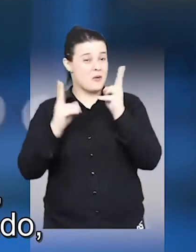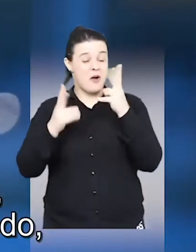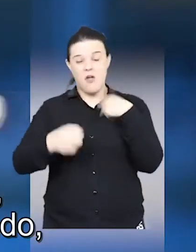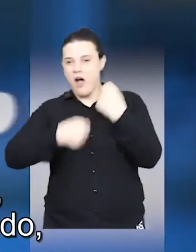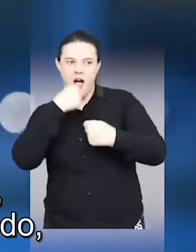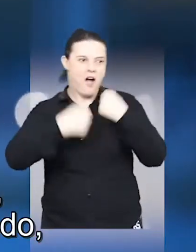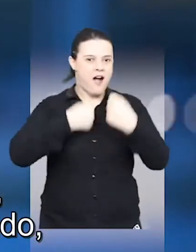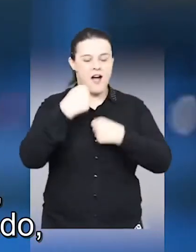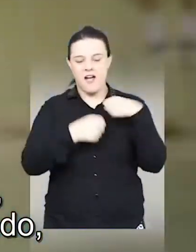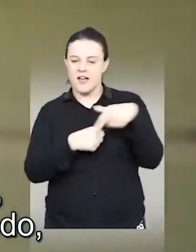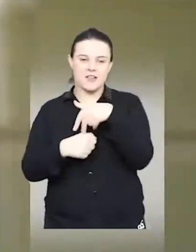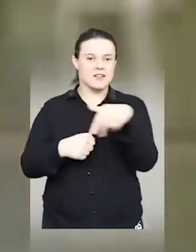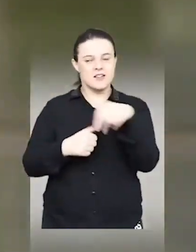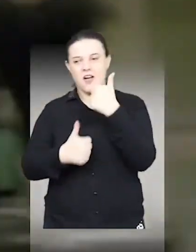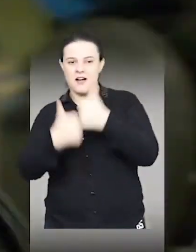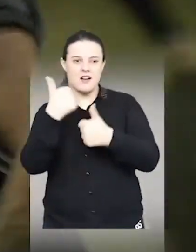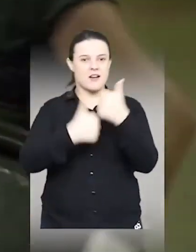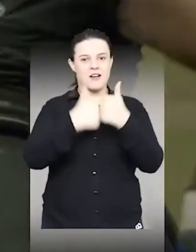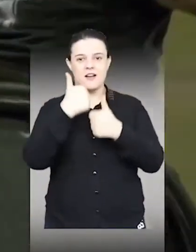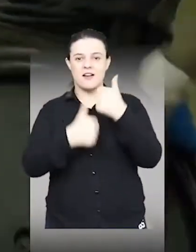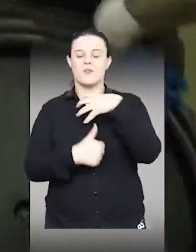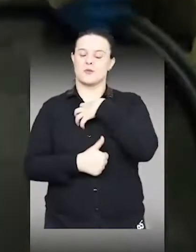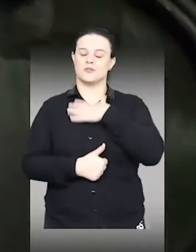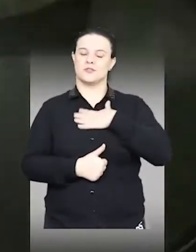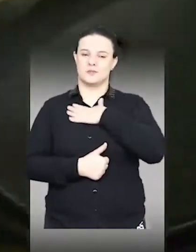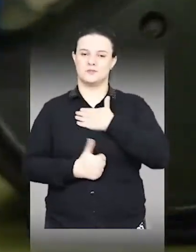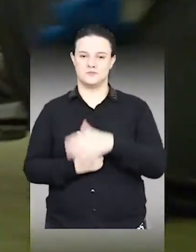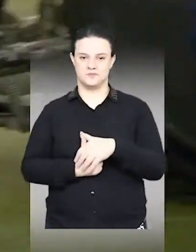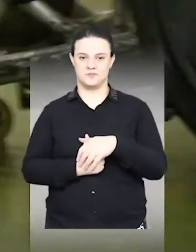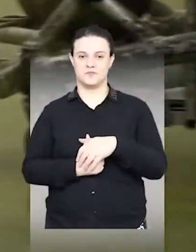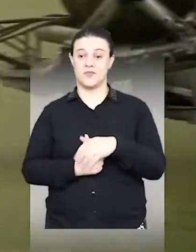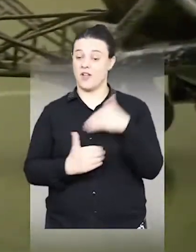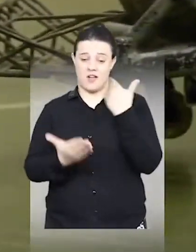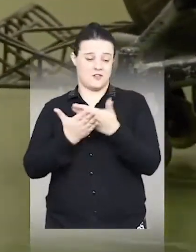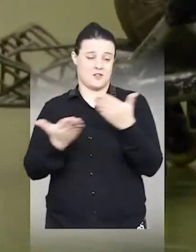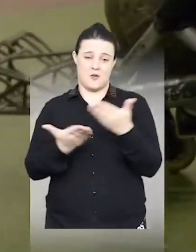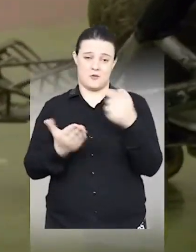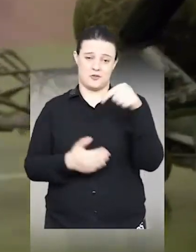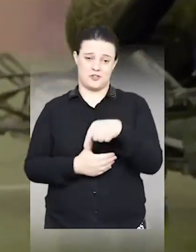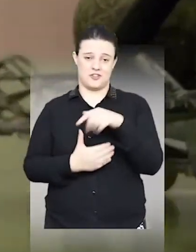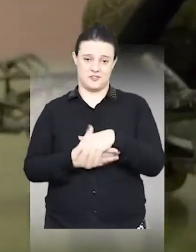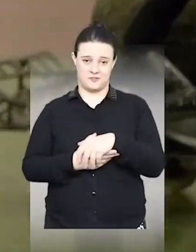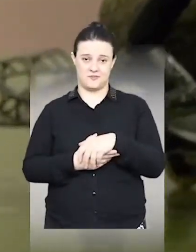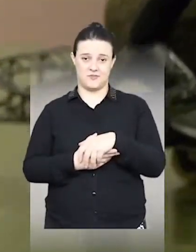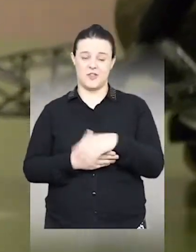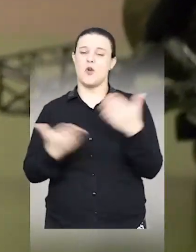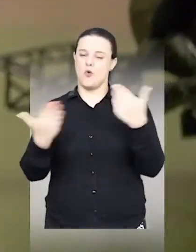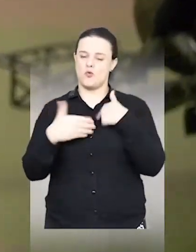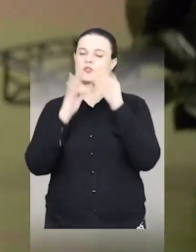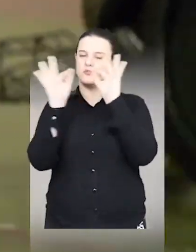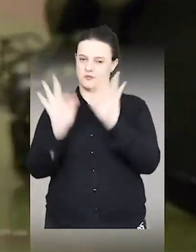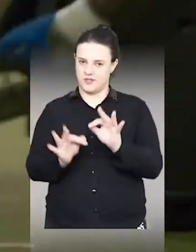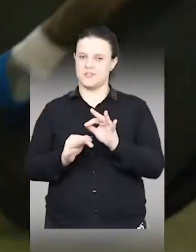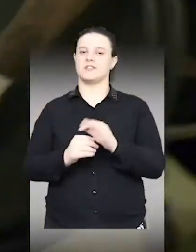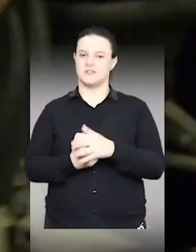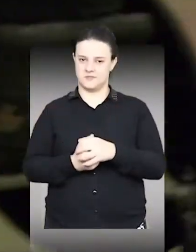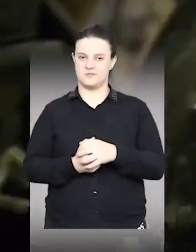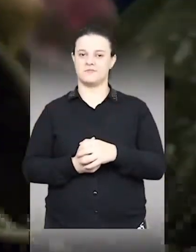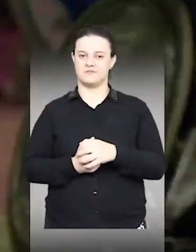de eu estar correndo, andando, jogando futebol, e gostei muito. Aí tô aqui até hoje. Hoje eu sou muito